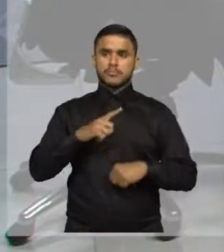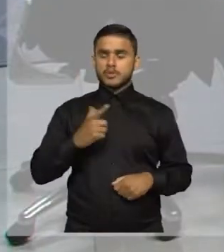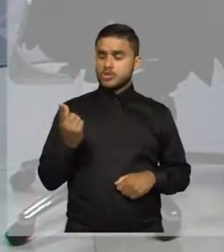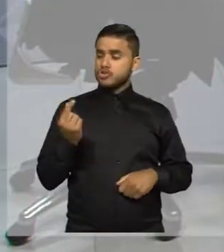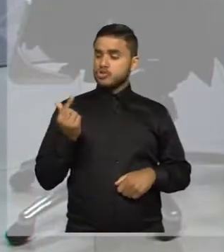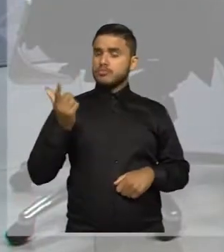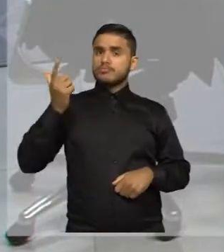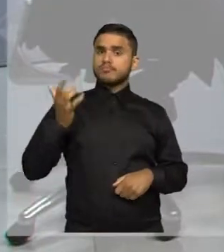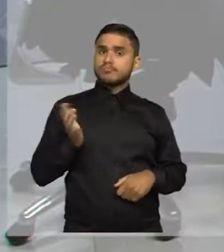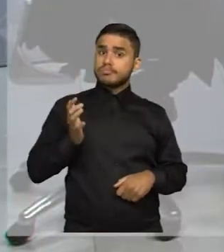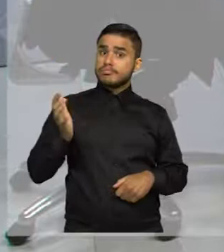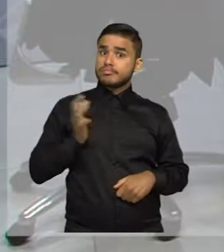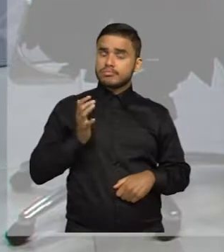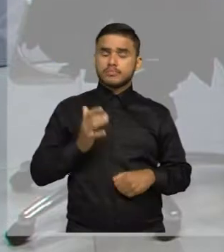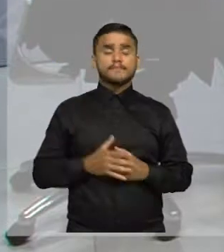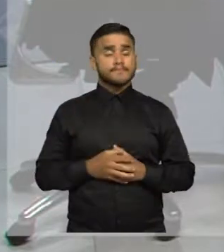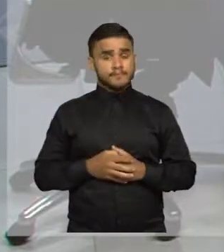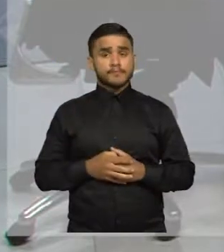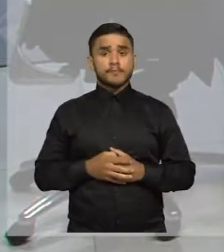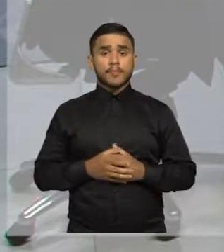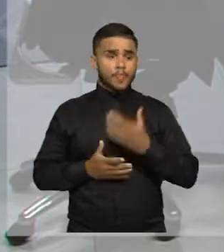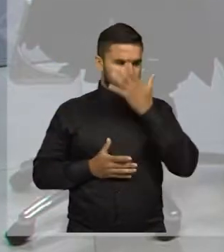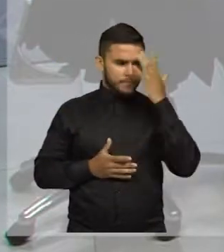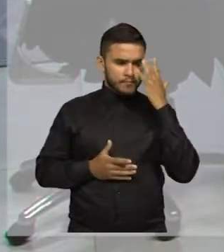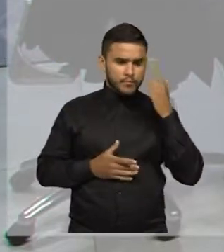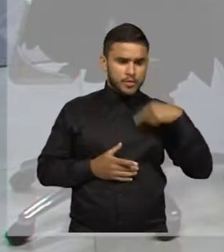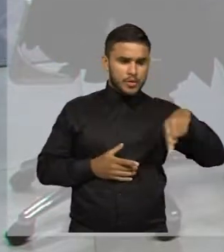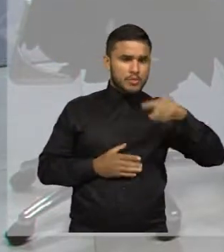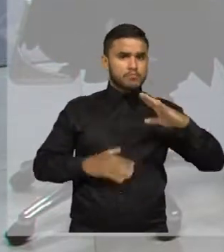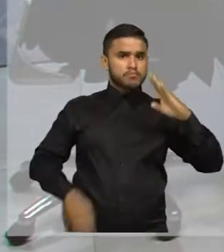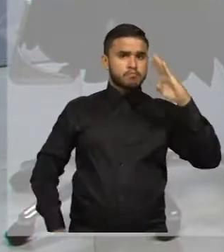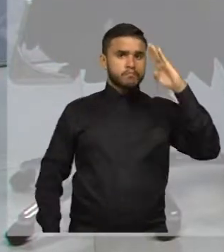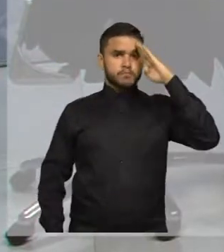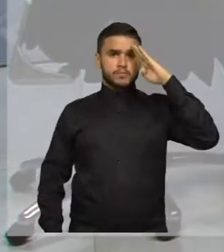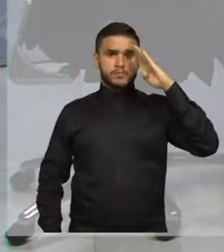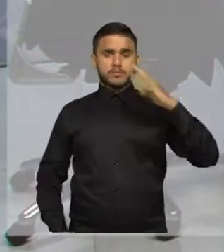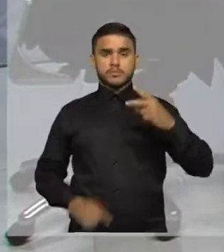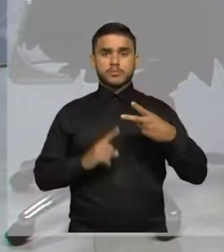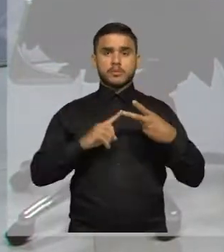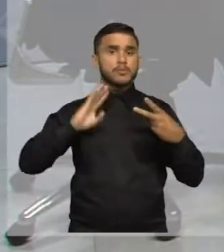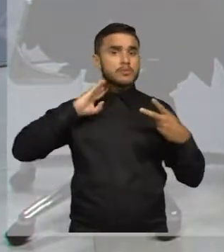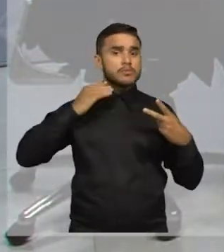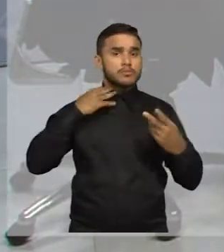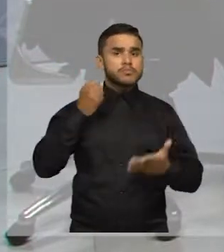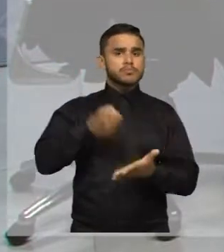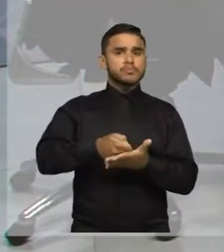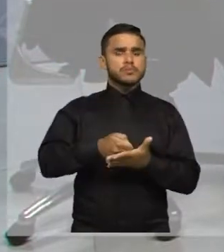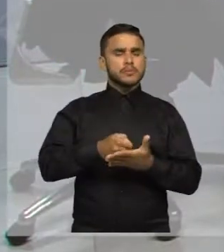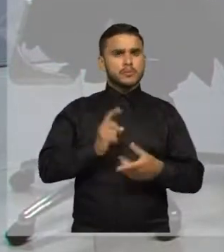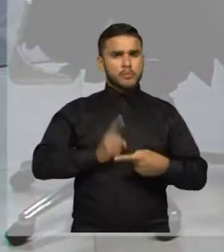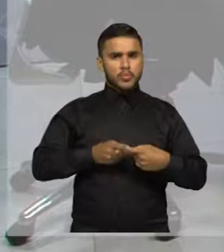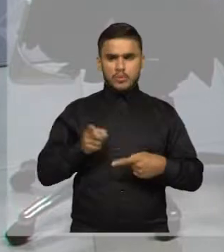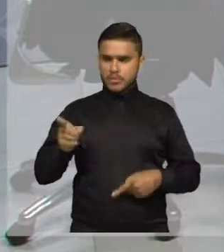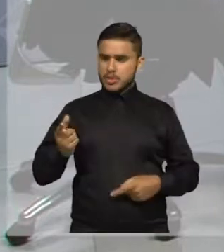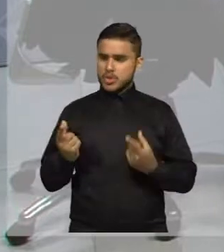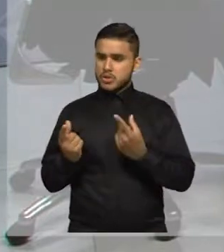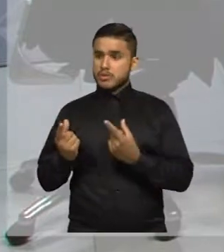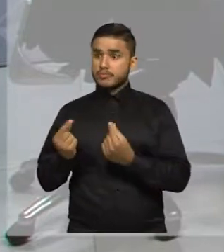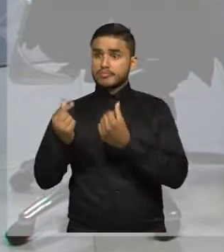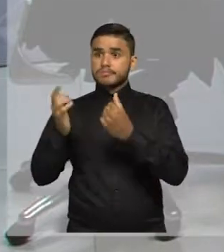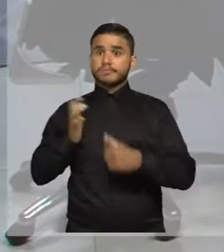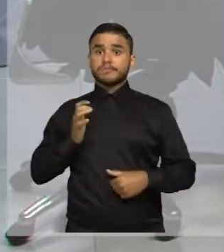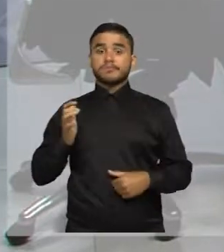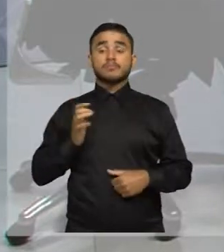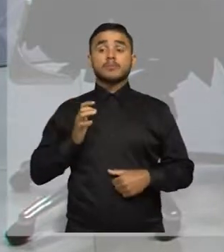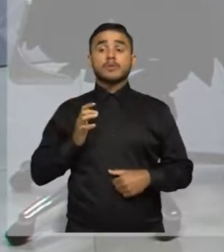país todo, você tem milionários, não é? E tem militares e juízes. Veja bem, por que os